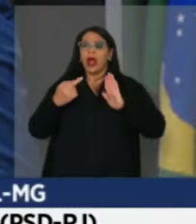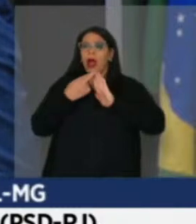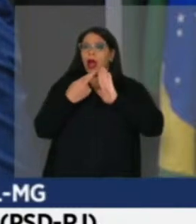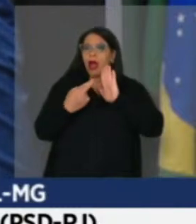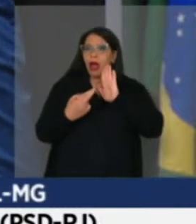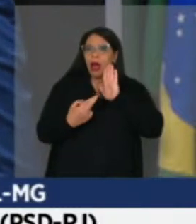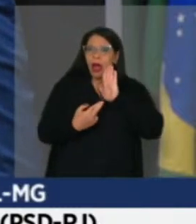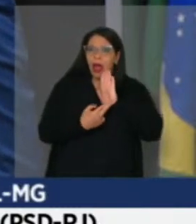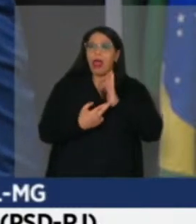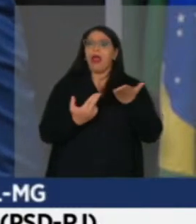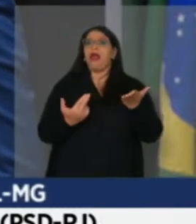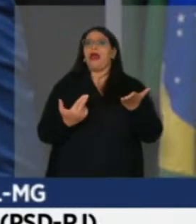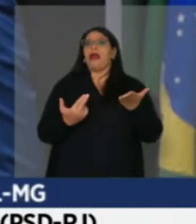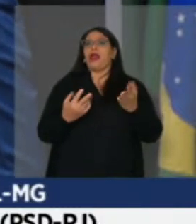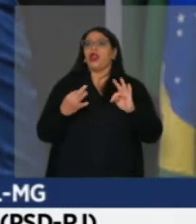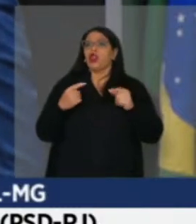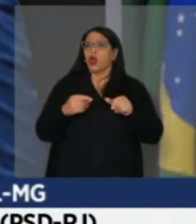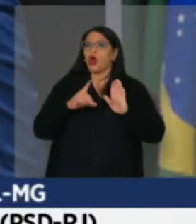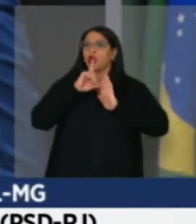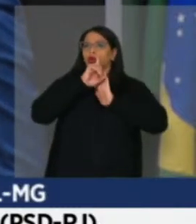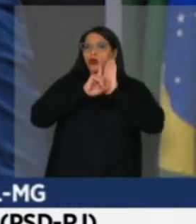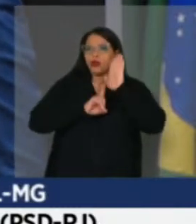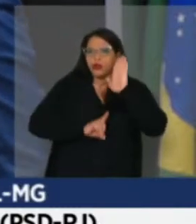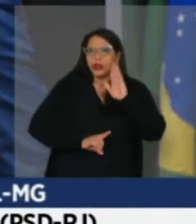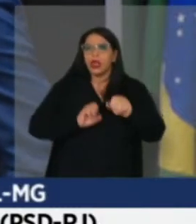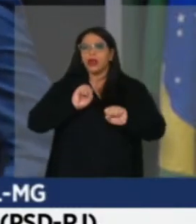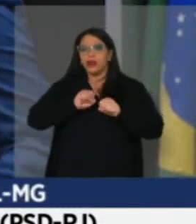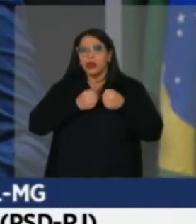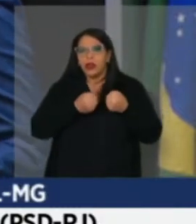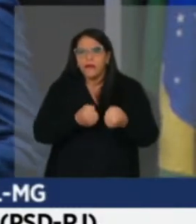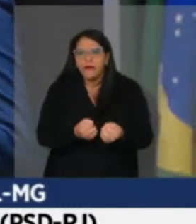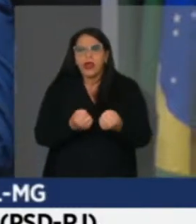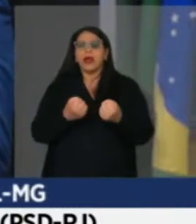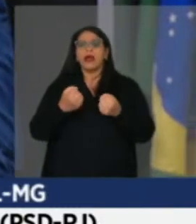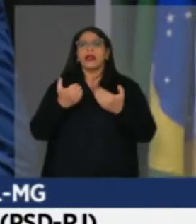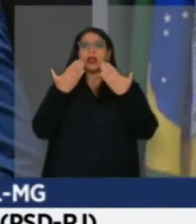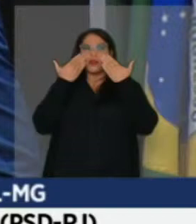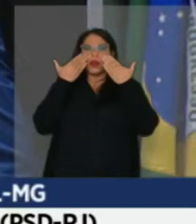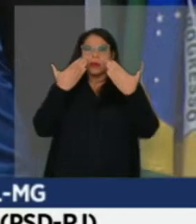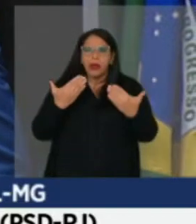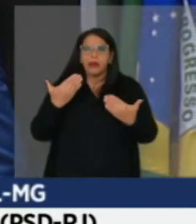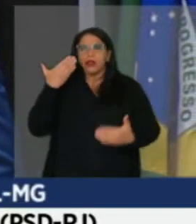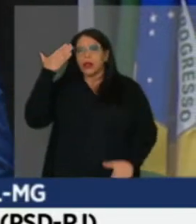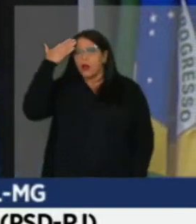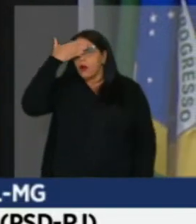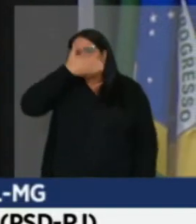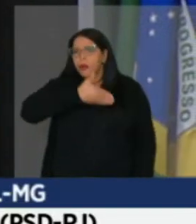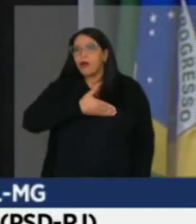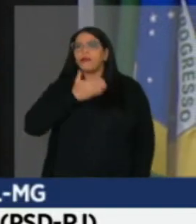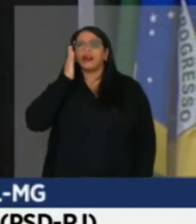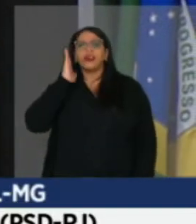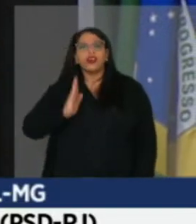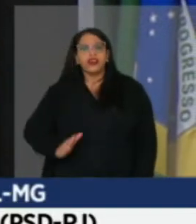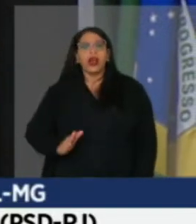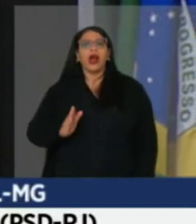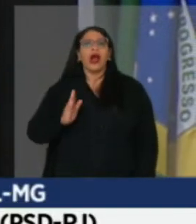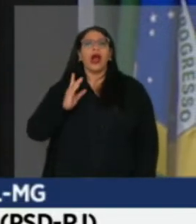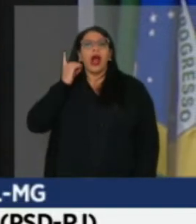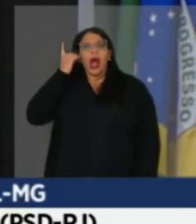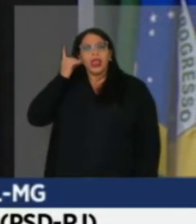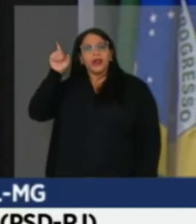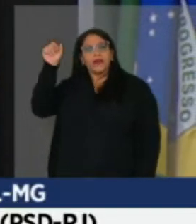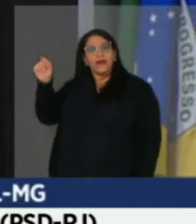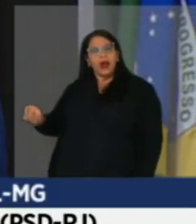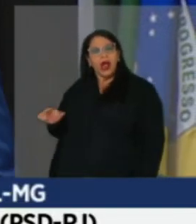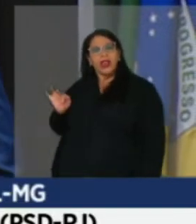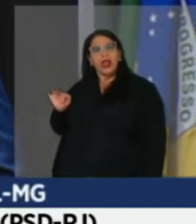com todo o direito do contraditório, de defesa, de apresentação de provas, foi dado a parlamentar. Em